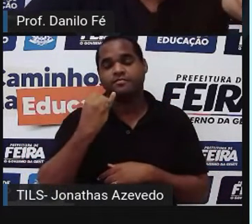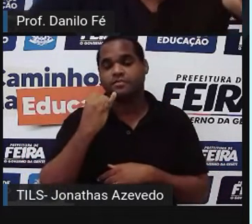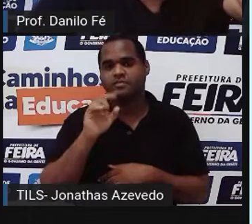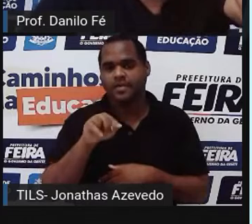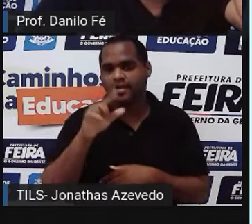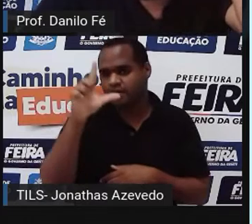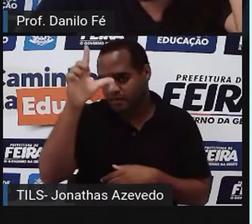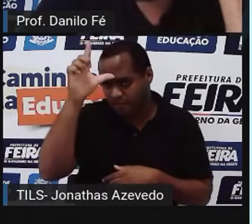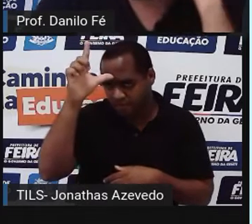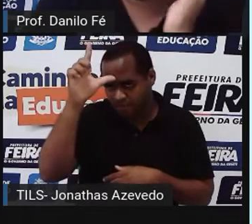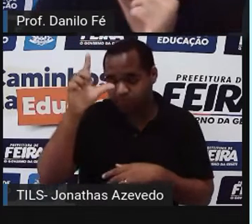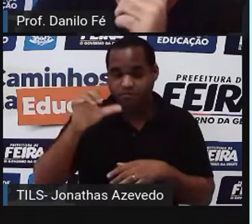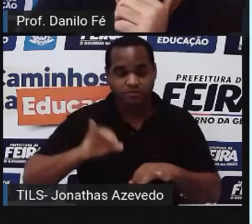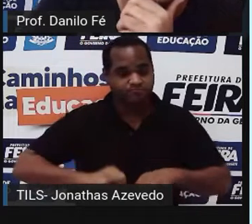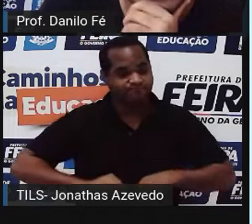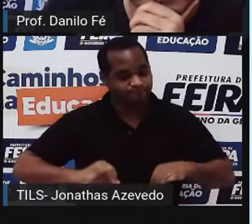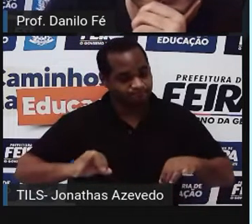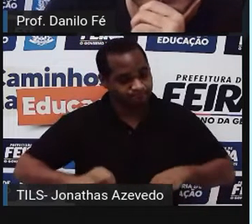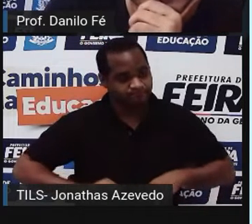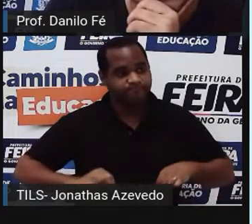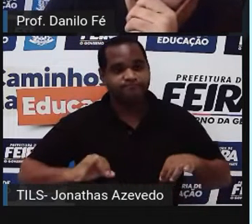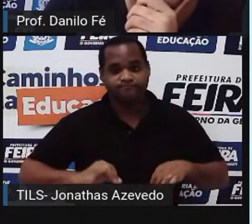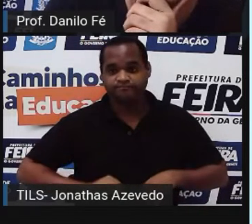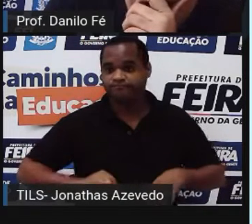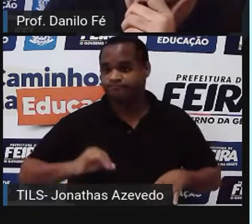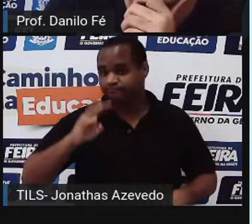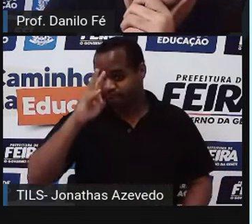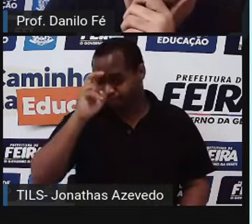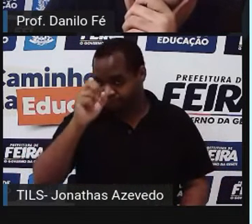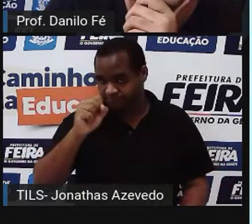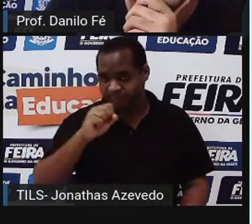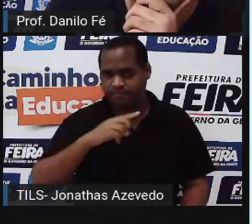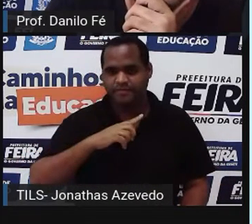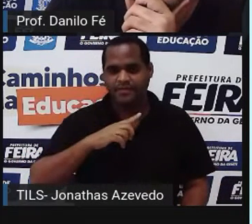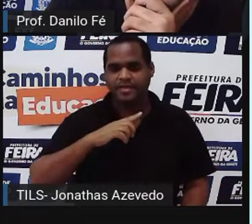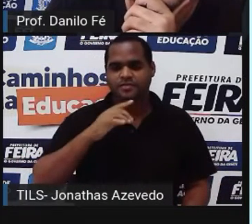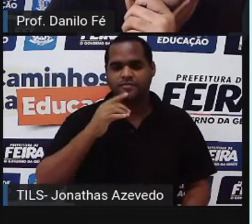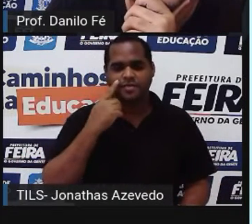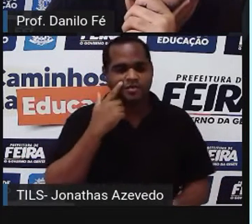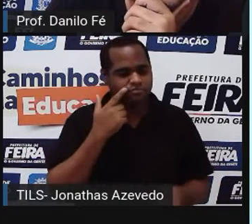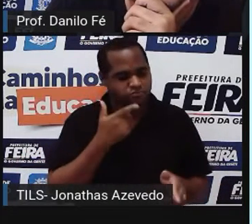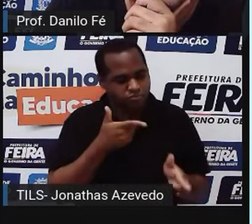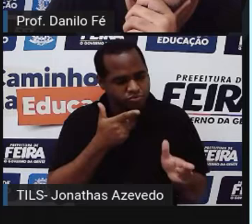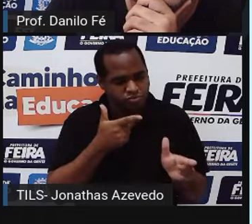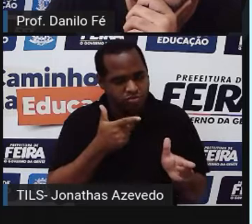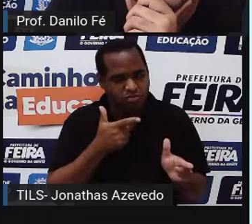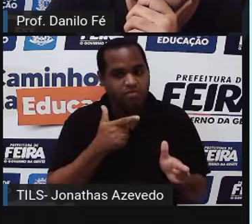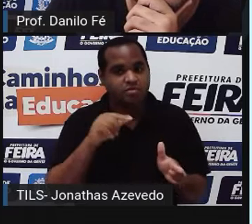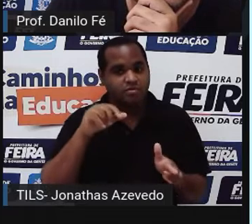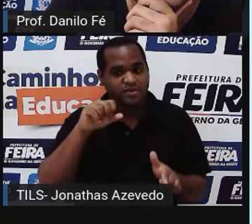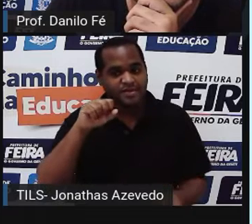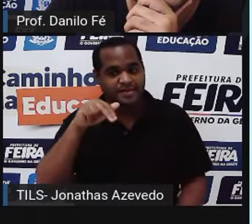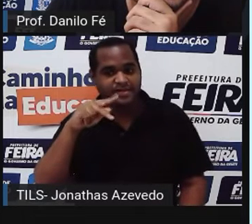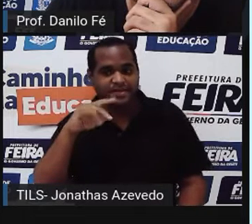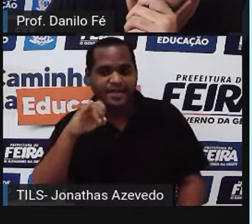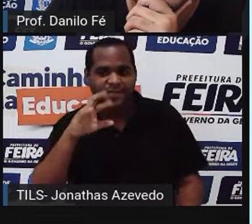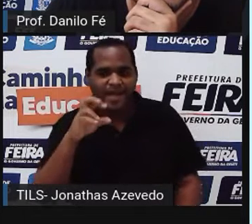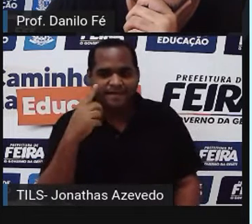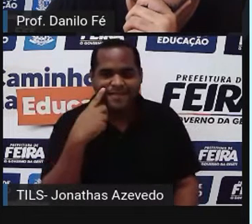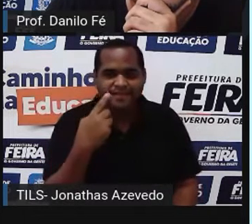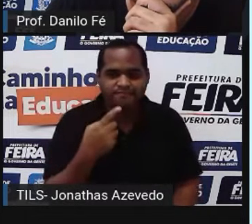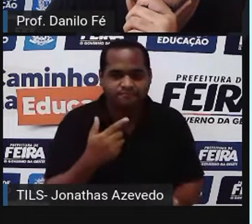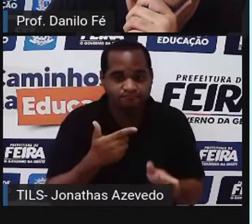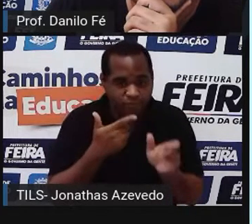alemães sofreram muito aqui. Aquela onda do sniper era muito presente aqui. Os